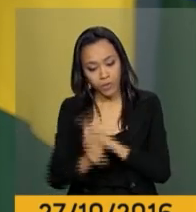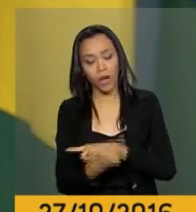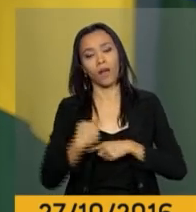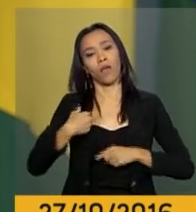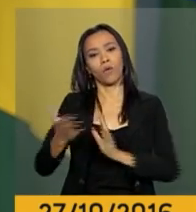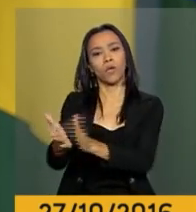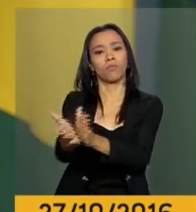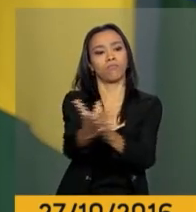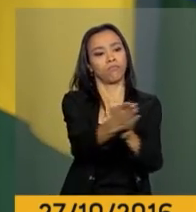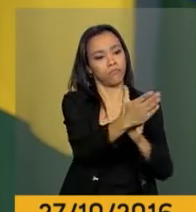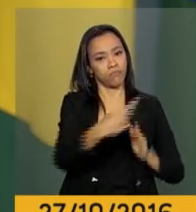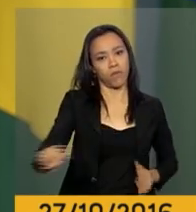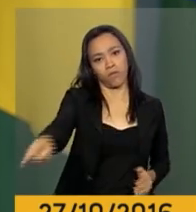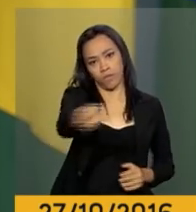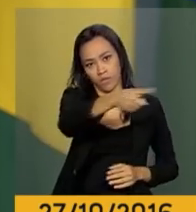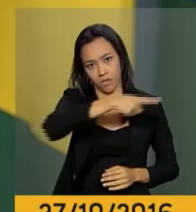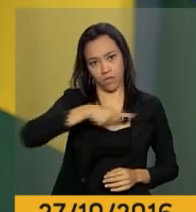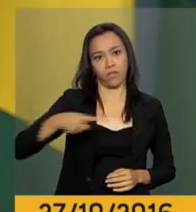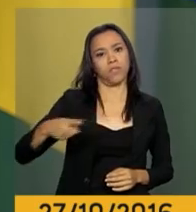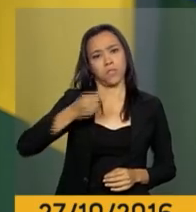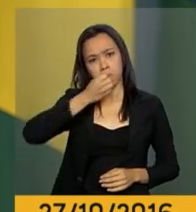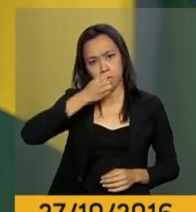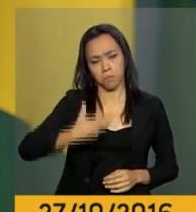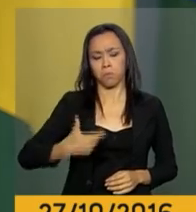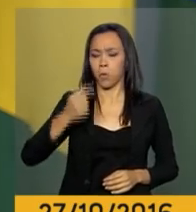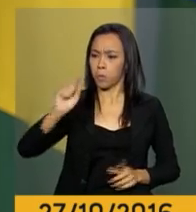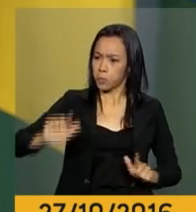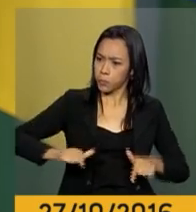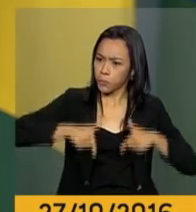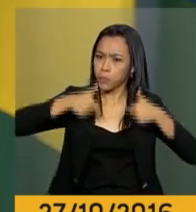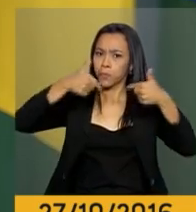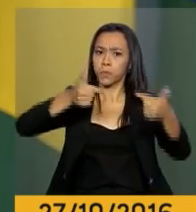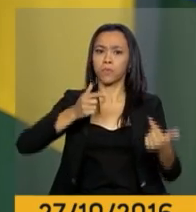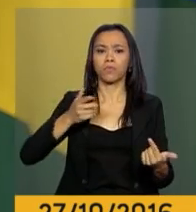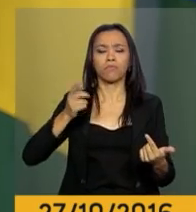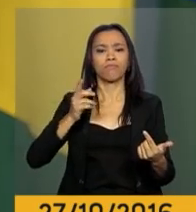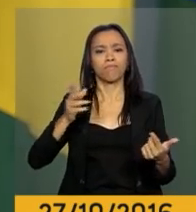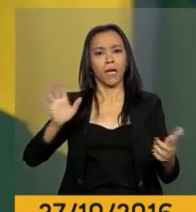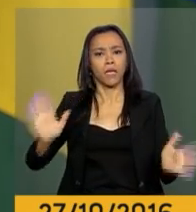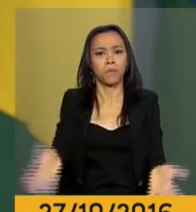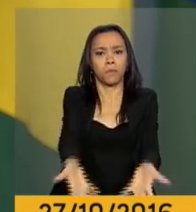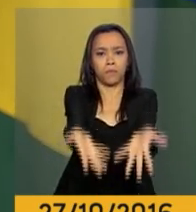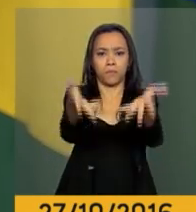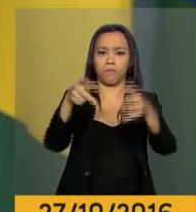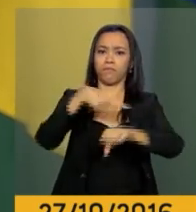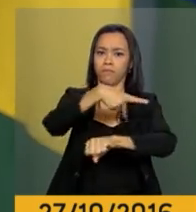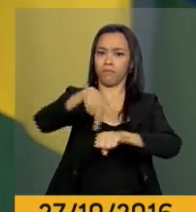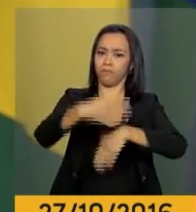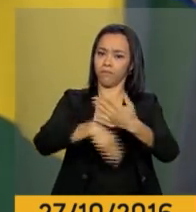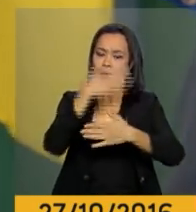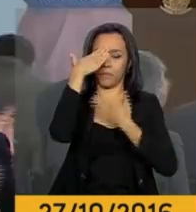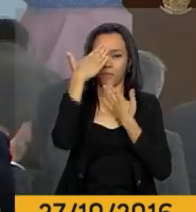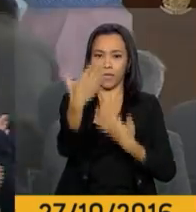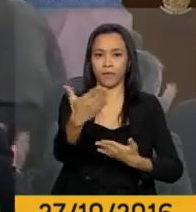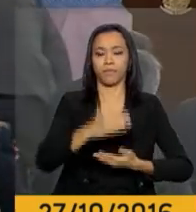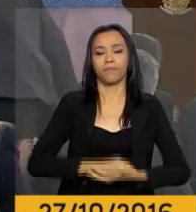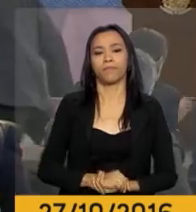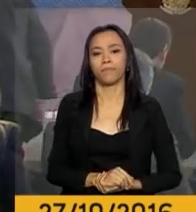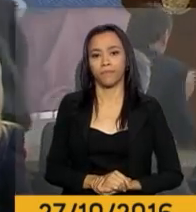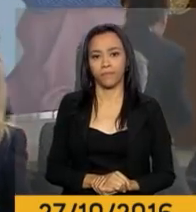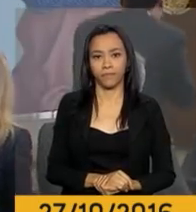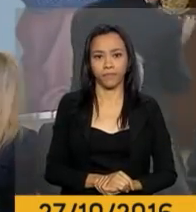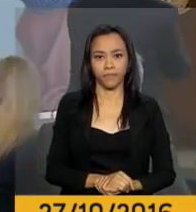que, neste momento, produziram um grande gesto para o crescimento do nosso país. Muito obrigado.